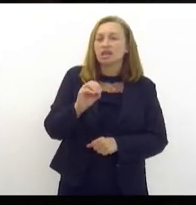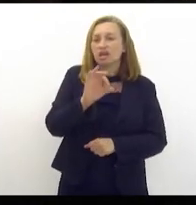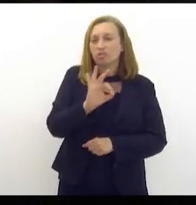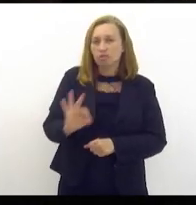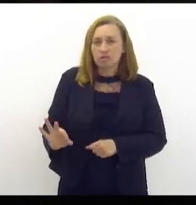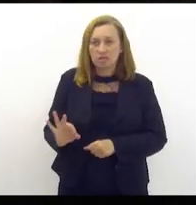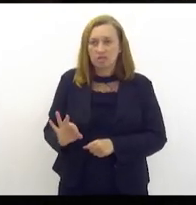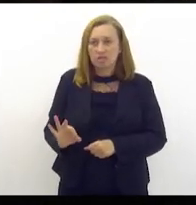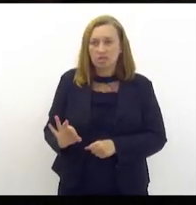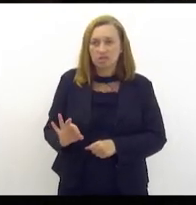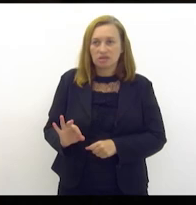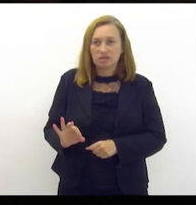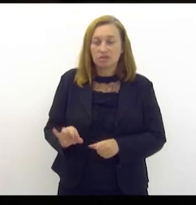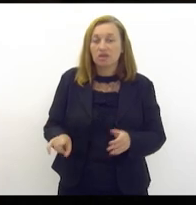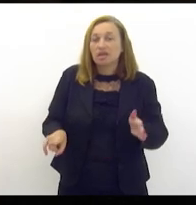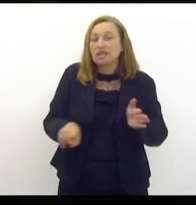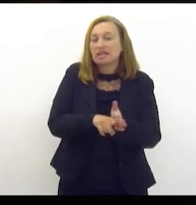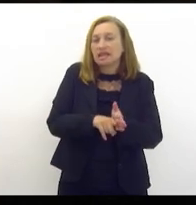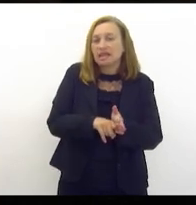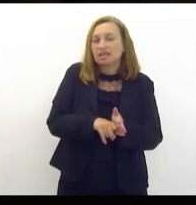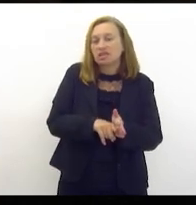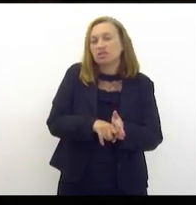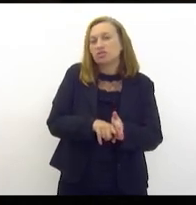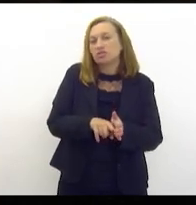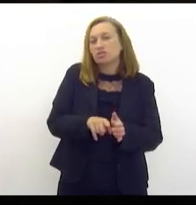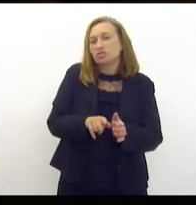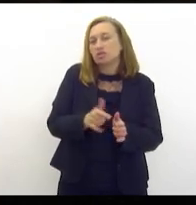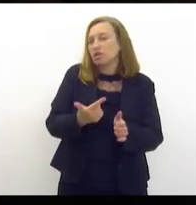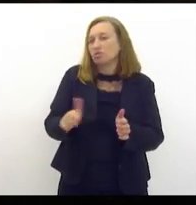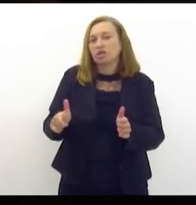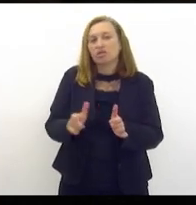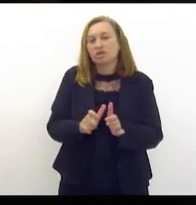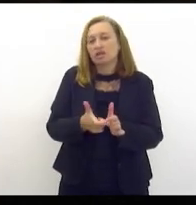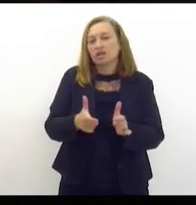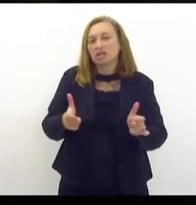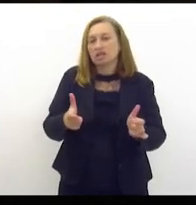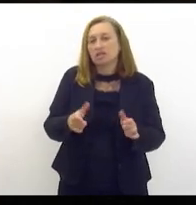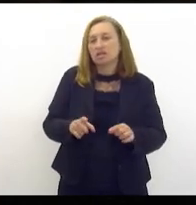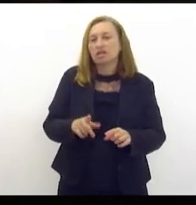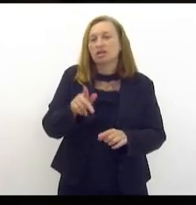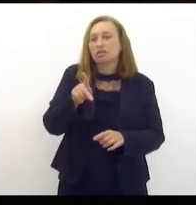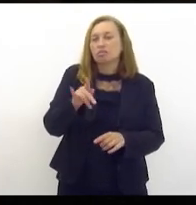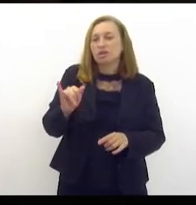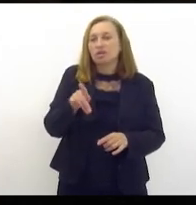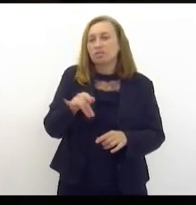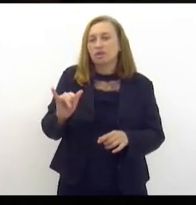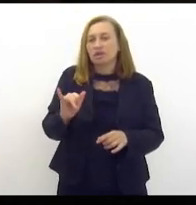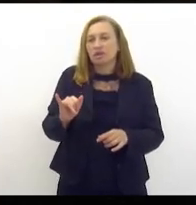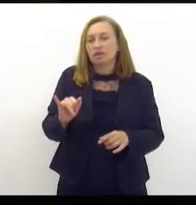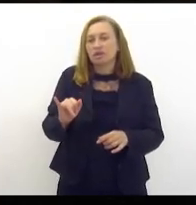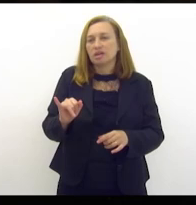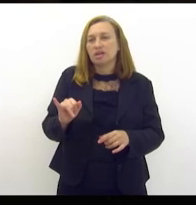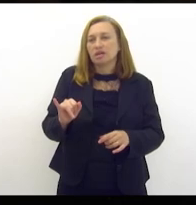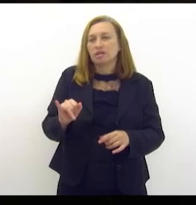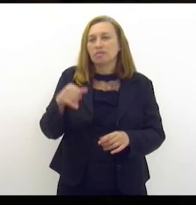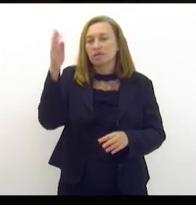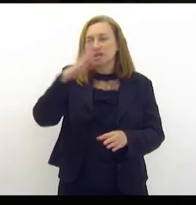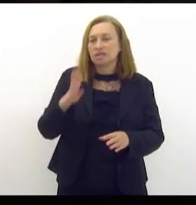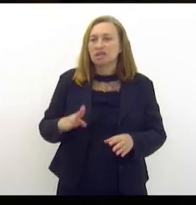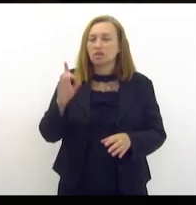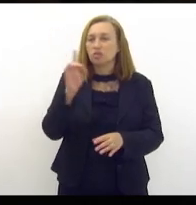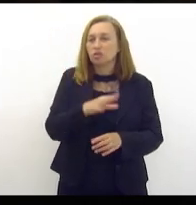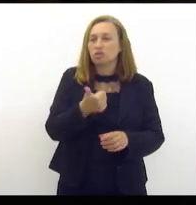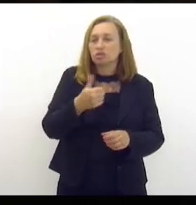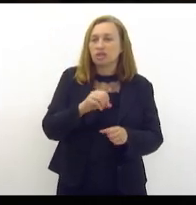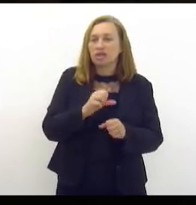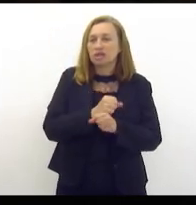0%, foi negativo o crescimento do PIB. E o PIB brasileiro, nos últimos 10 anos,